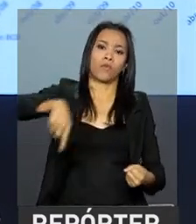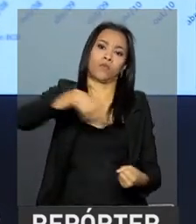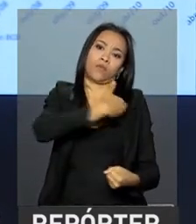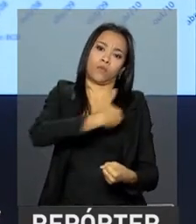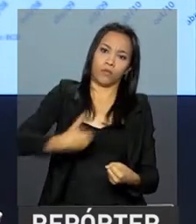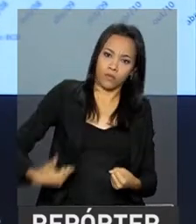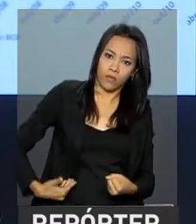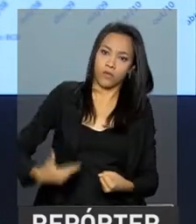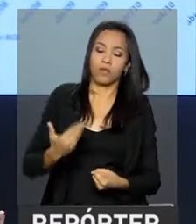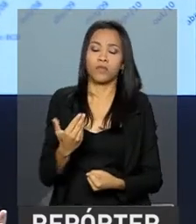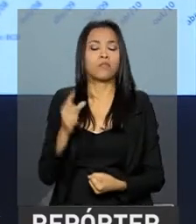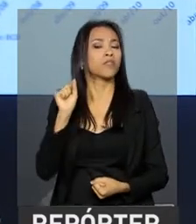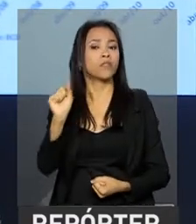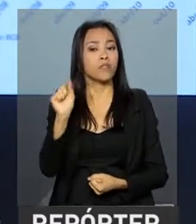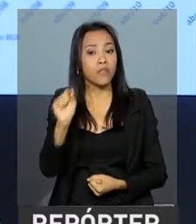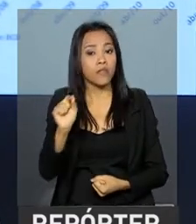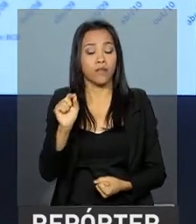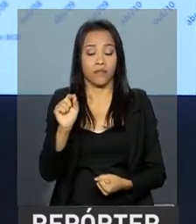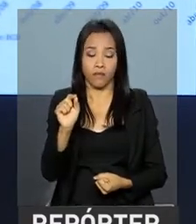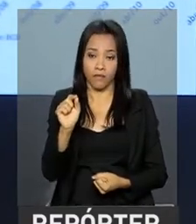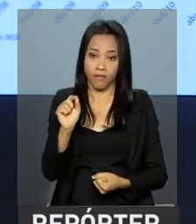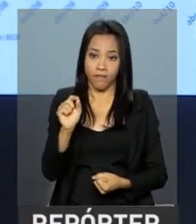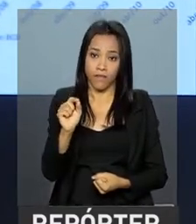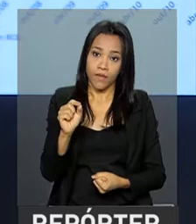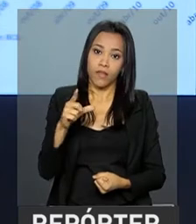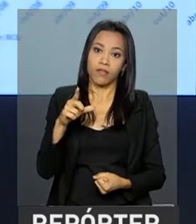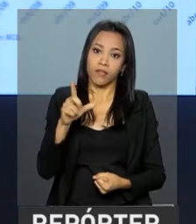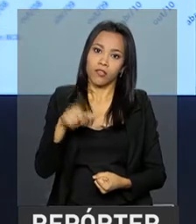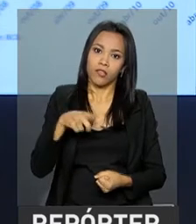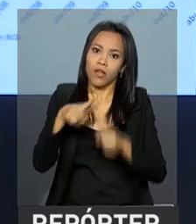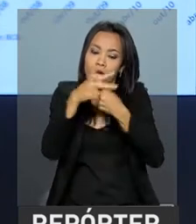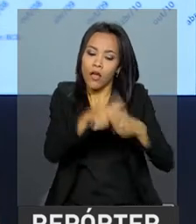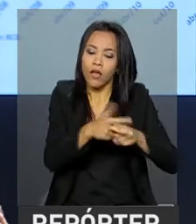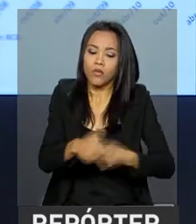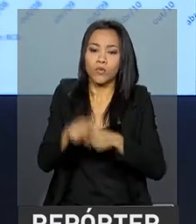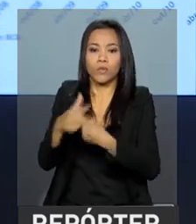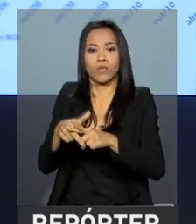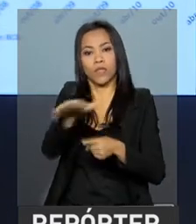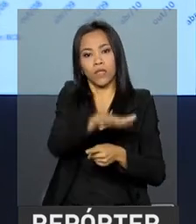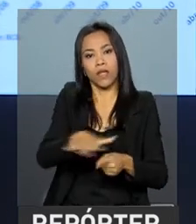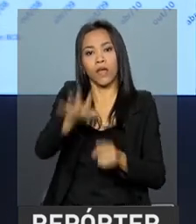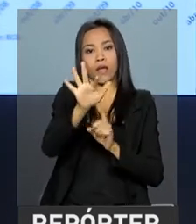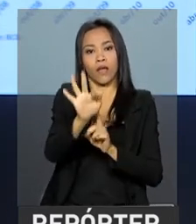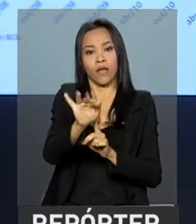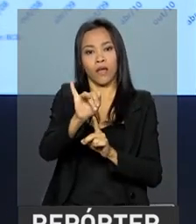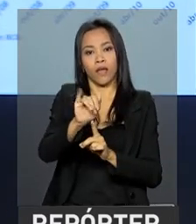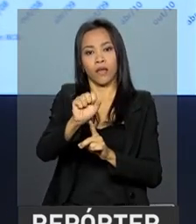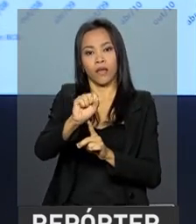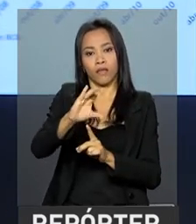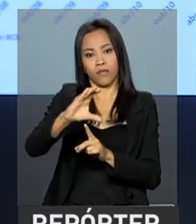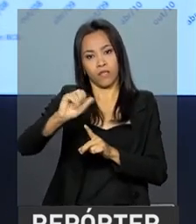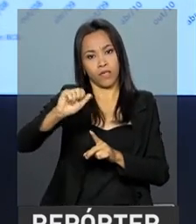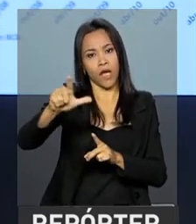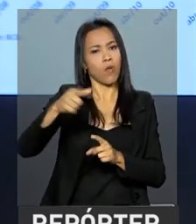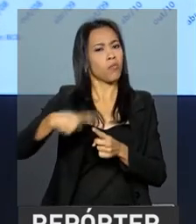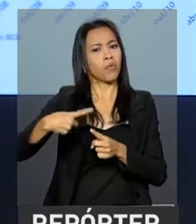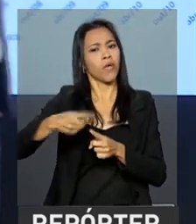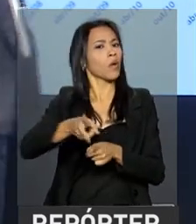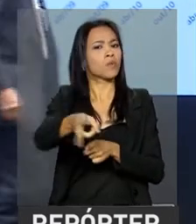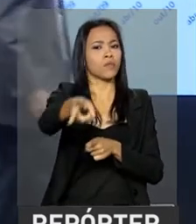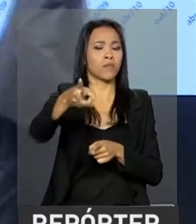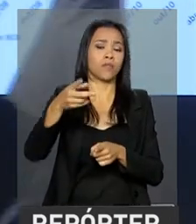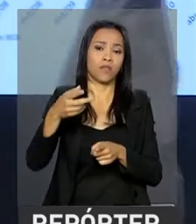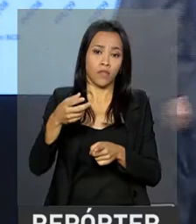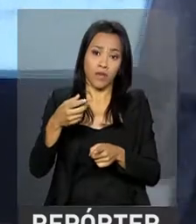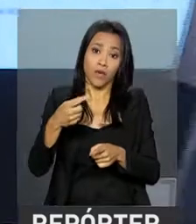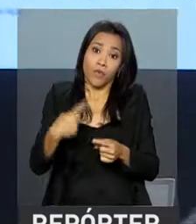de condução de um processo de ajustamento fiscal. Por que eu digo continuado? Porque, evidentemente,